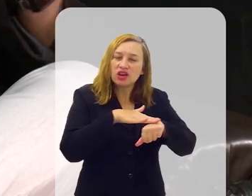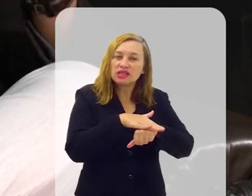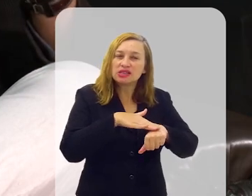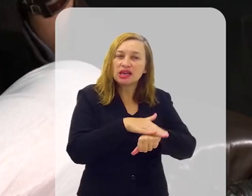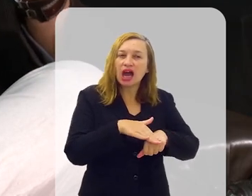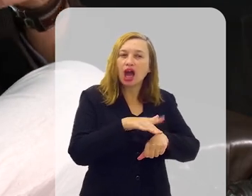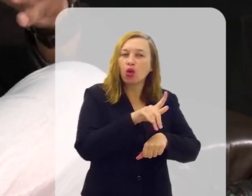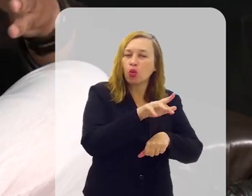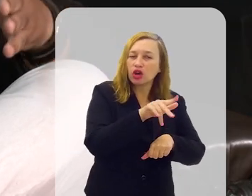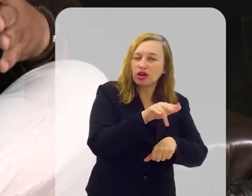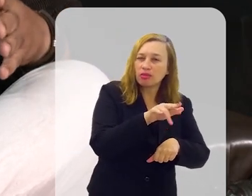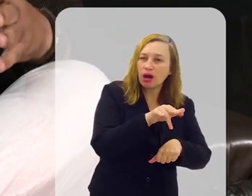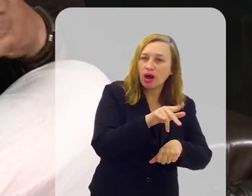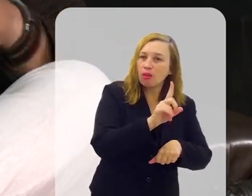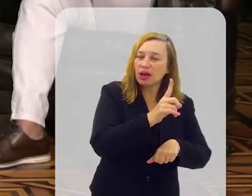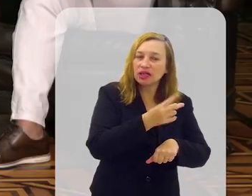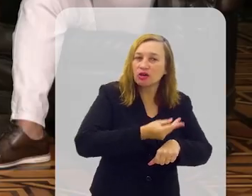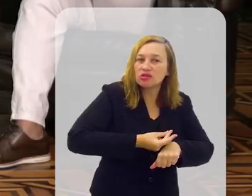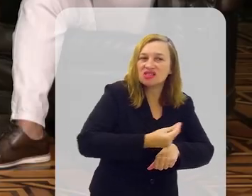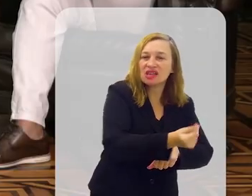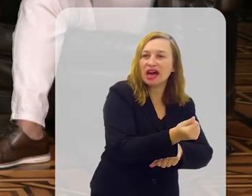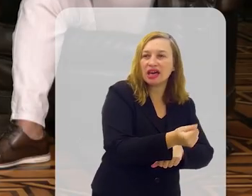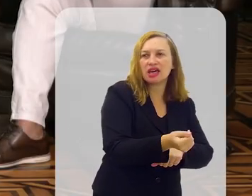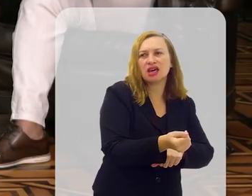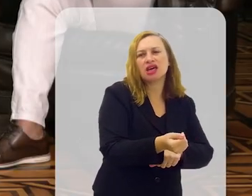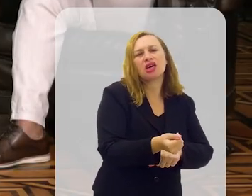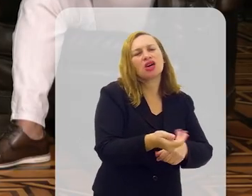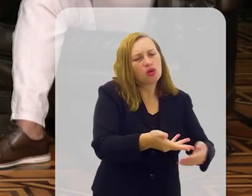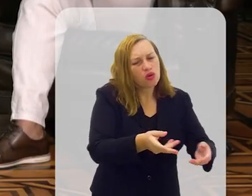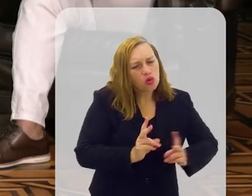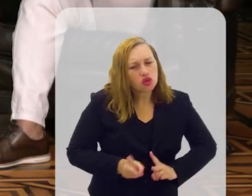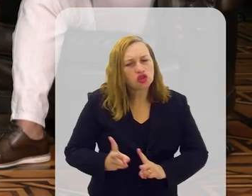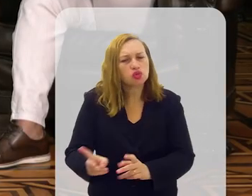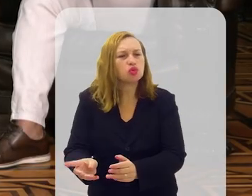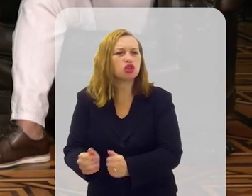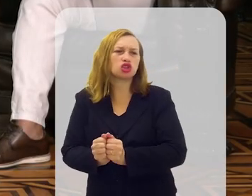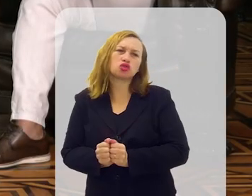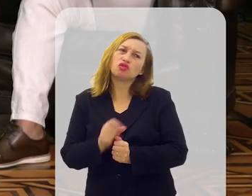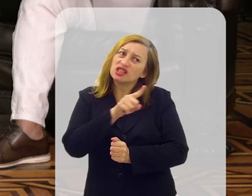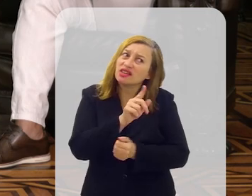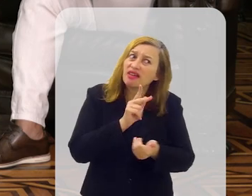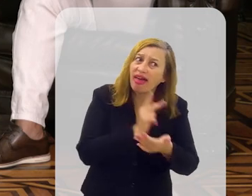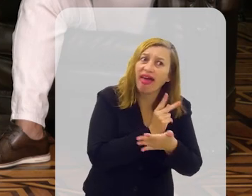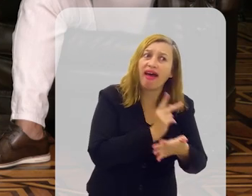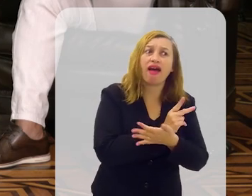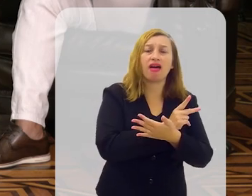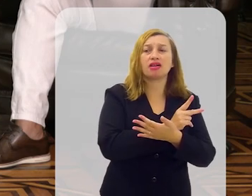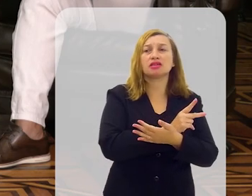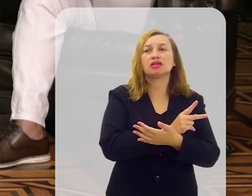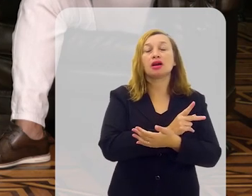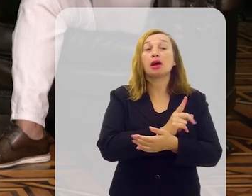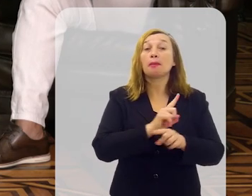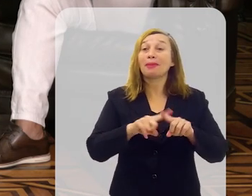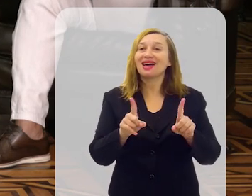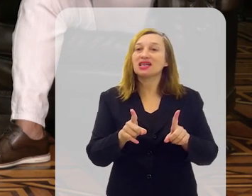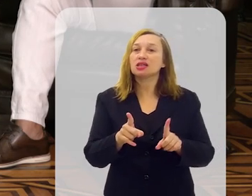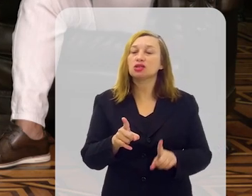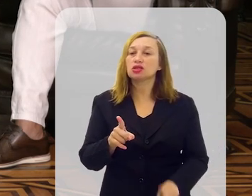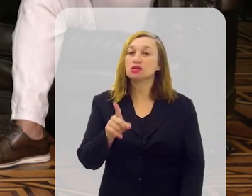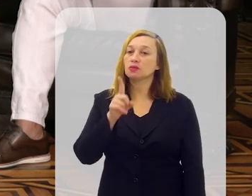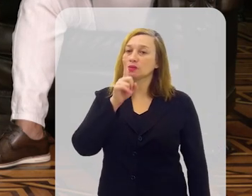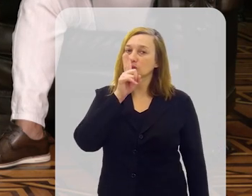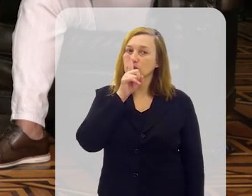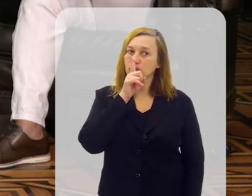não fosse, ou pelo menos dando uma palavra para ele. Não vai não, meu irmão, fica aqui, você está fazendo coisa errada. Ele se